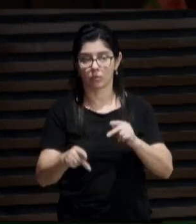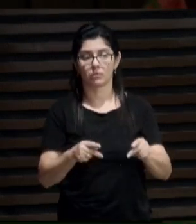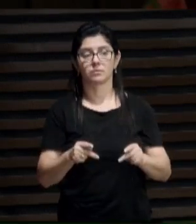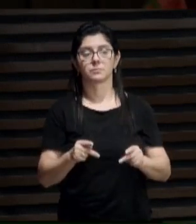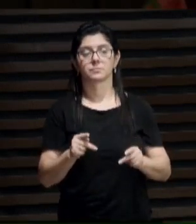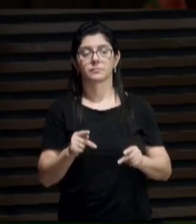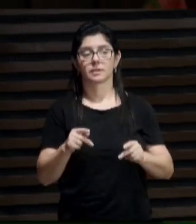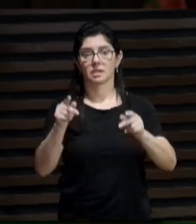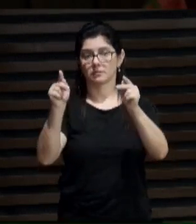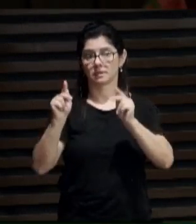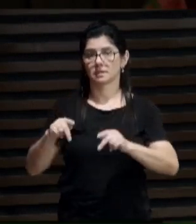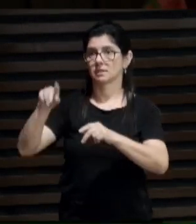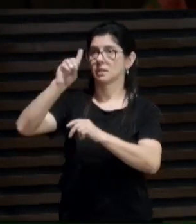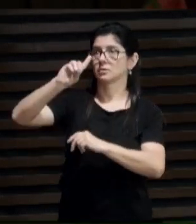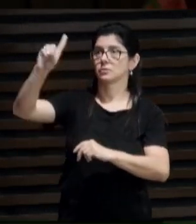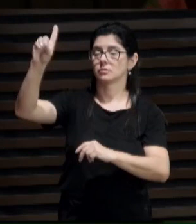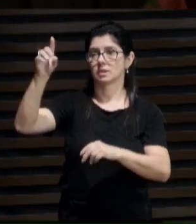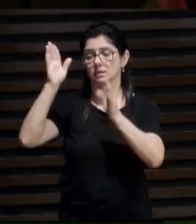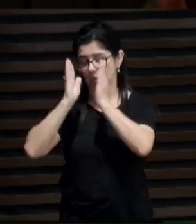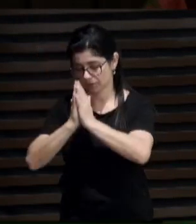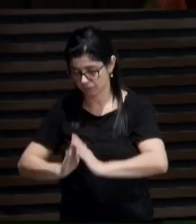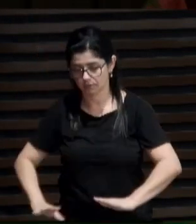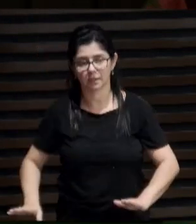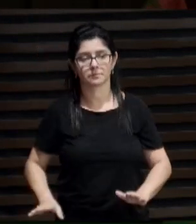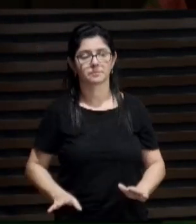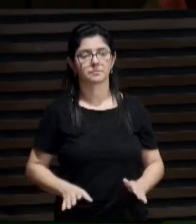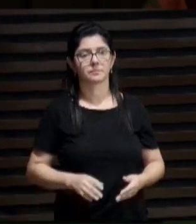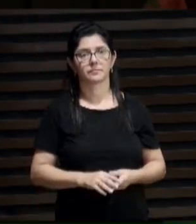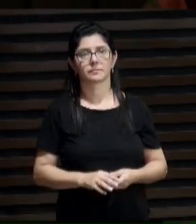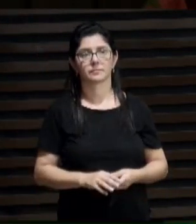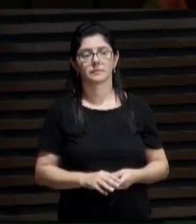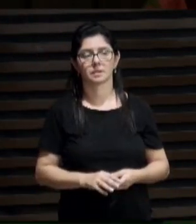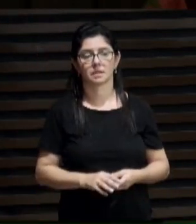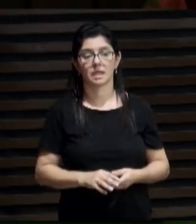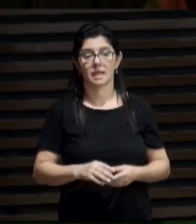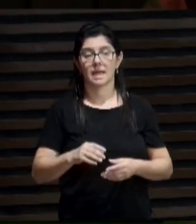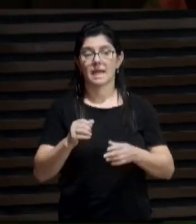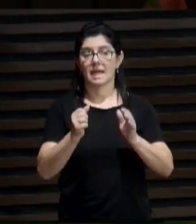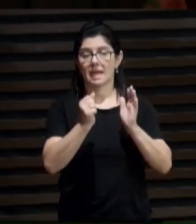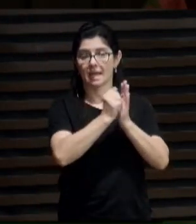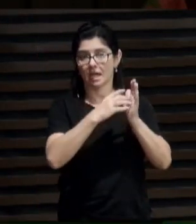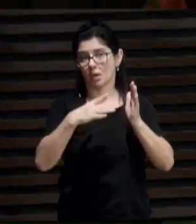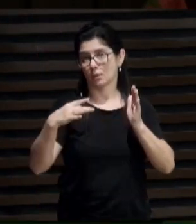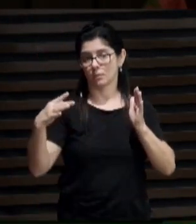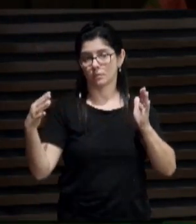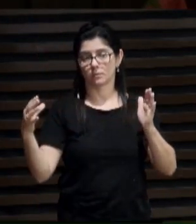e adorá-lo. No entanto, ao longo da história, vemos o ser